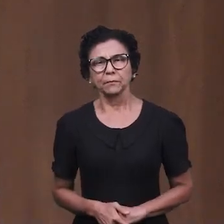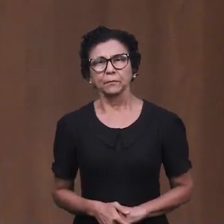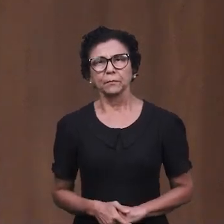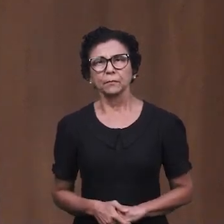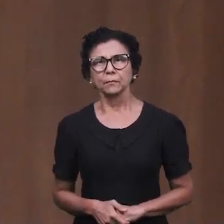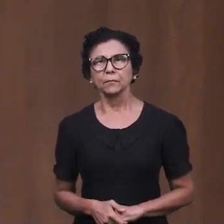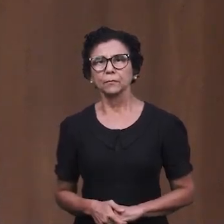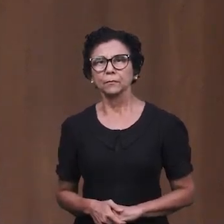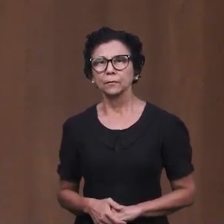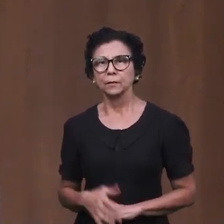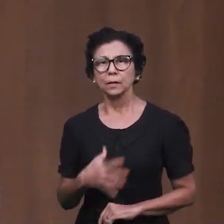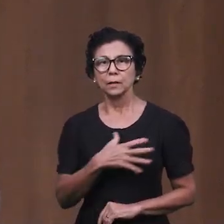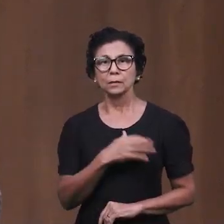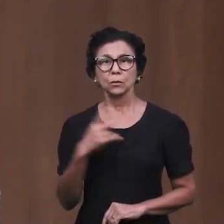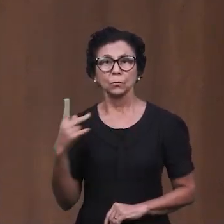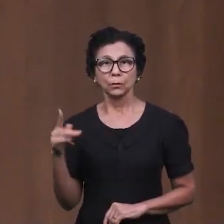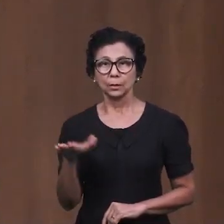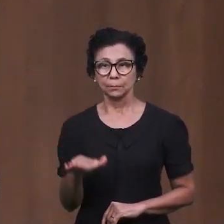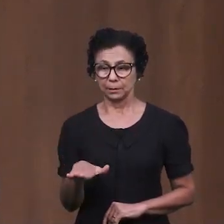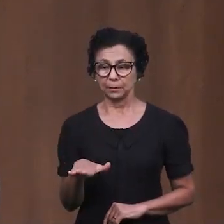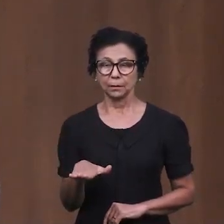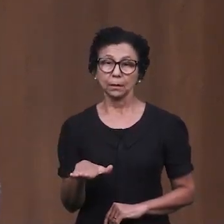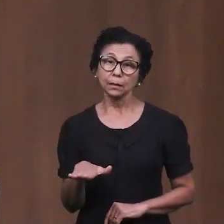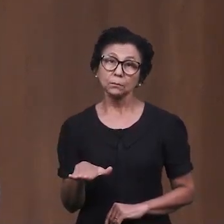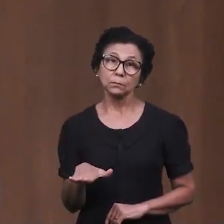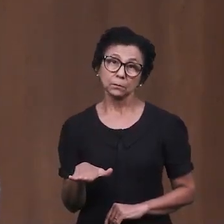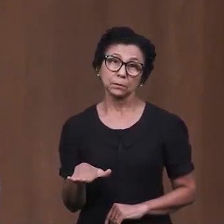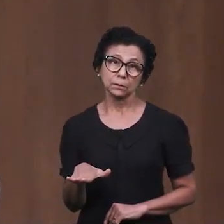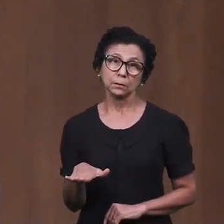sua criança é pequena, e nós sempre